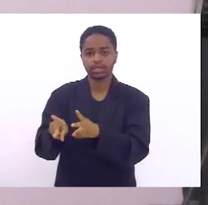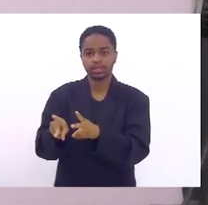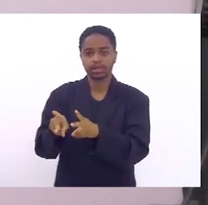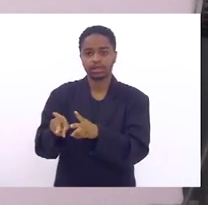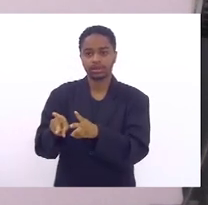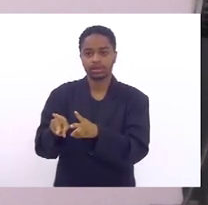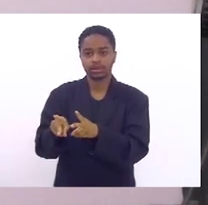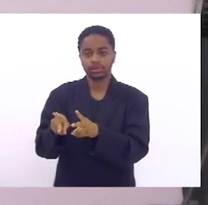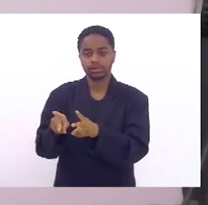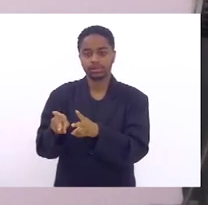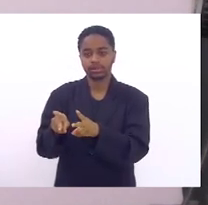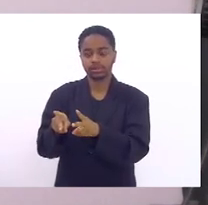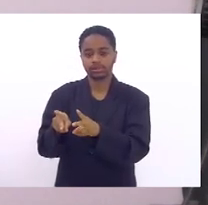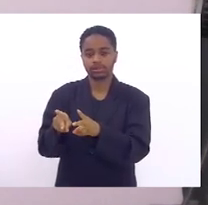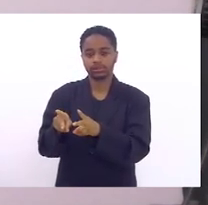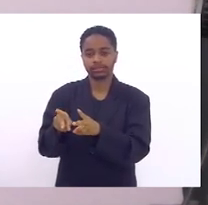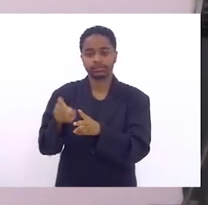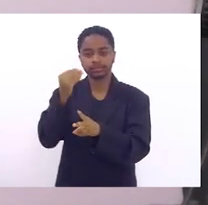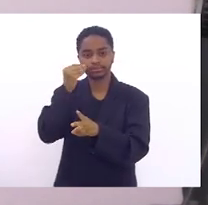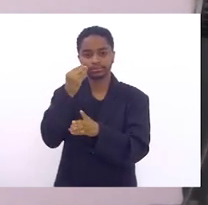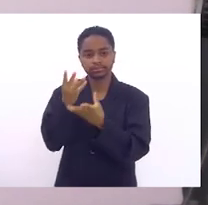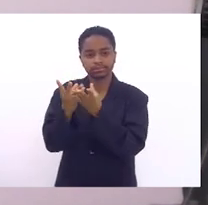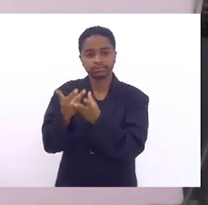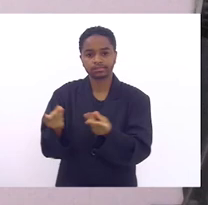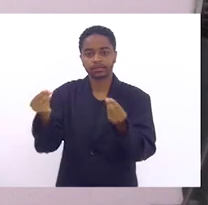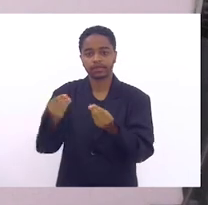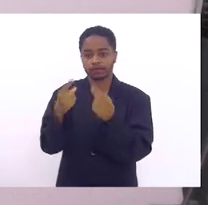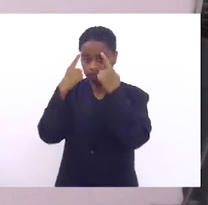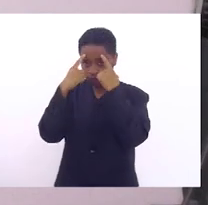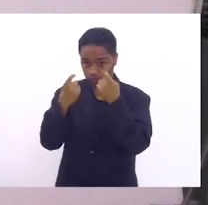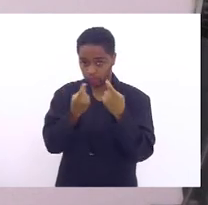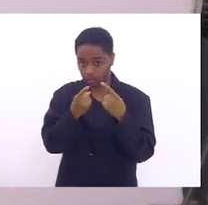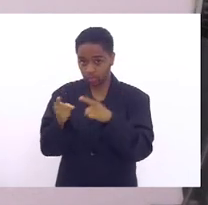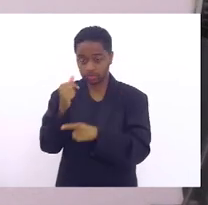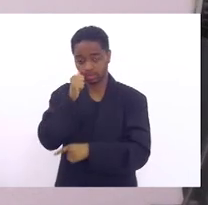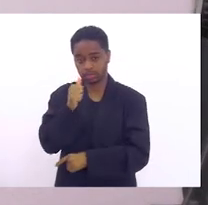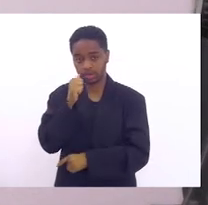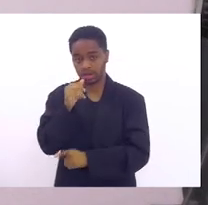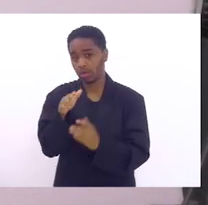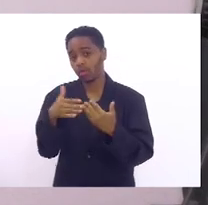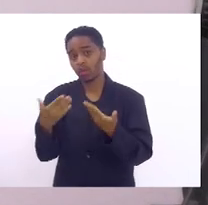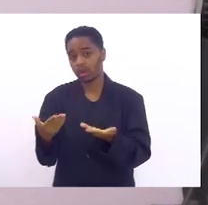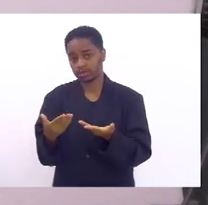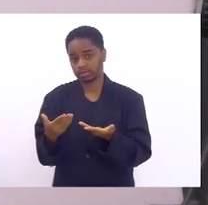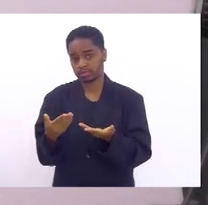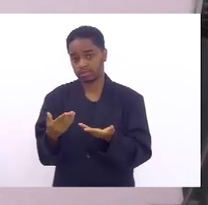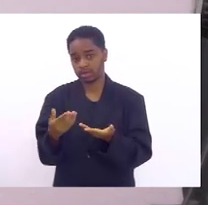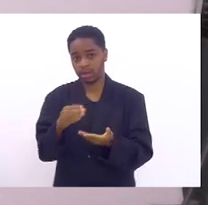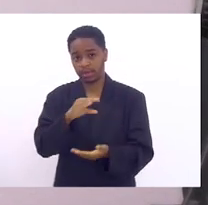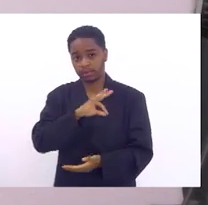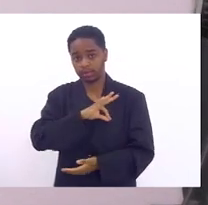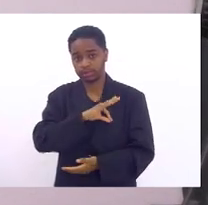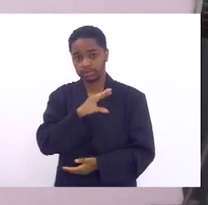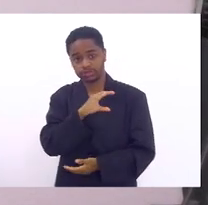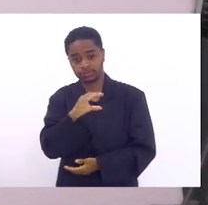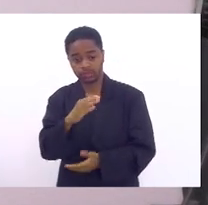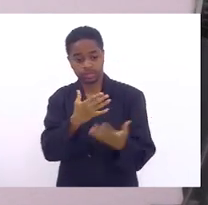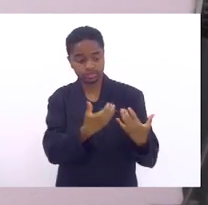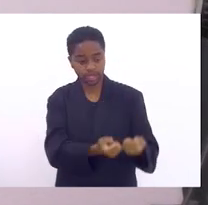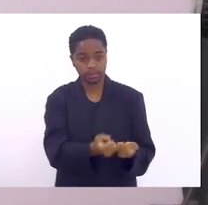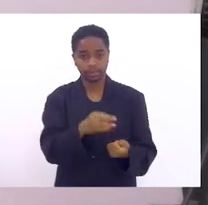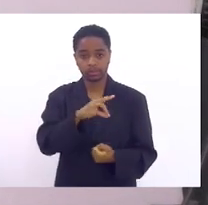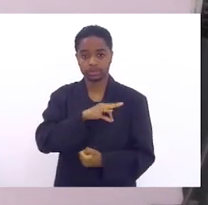eh da violência contra a mulher quanto disso é destinado pra Polícia Civil pra Polícia